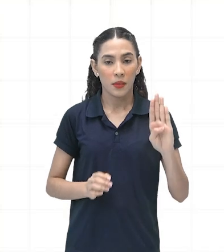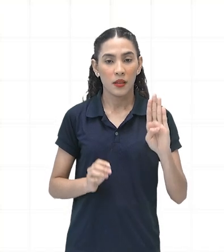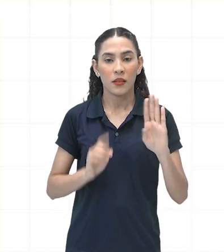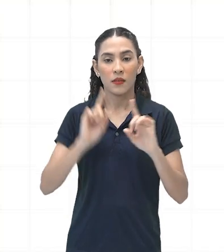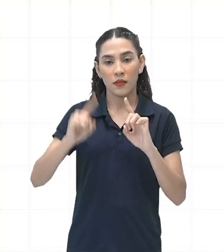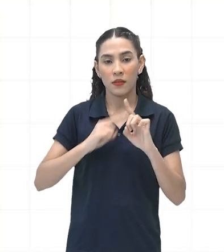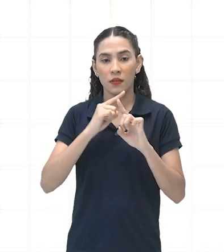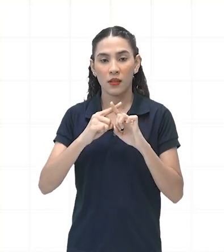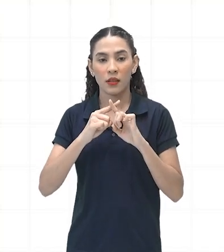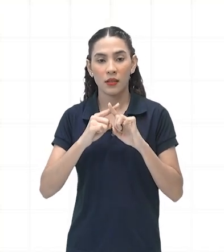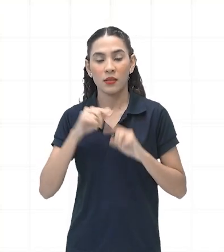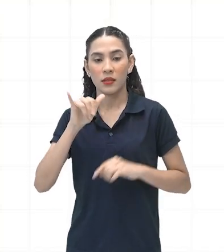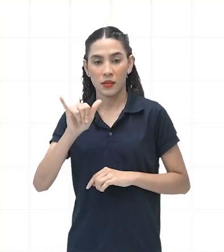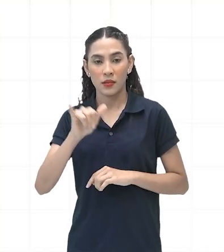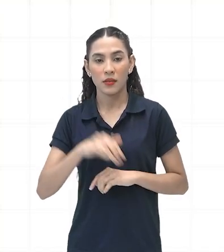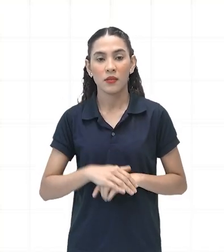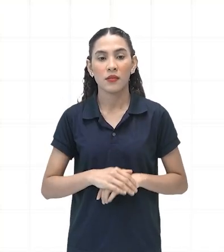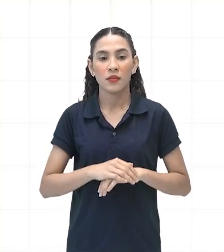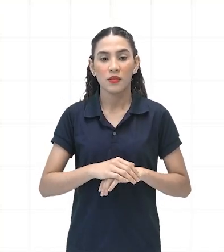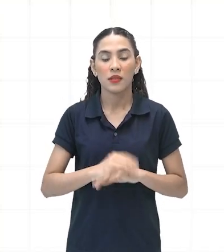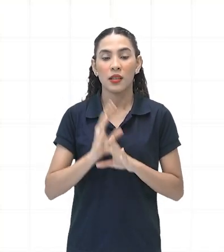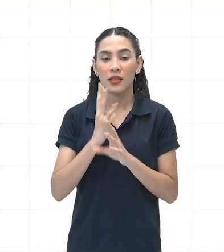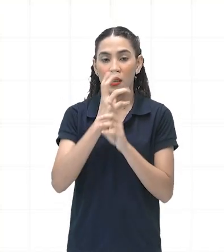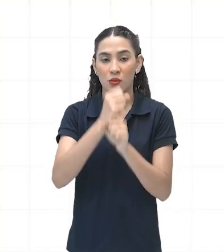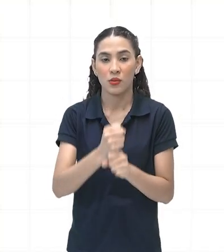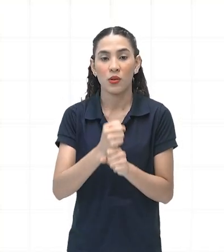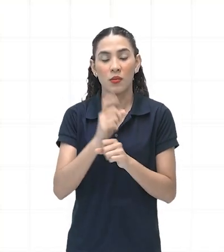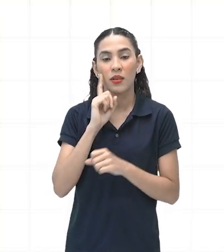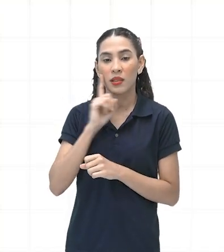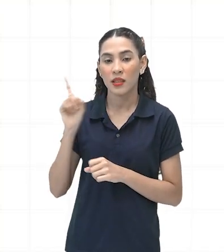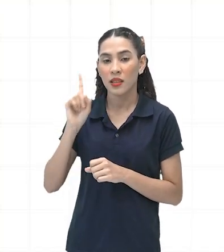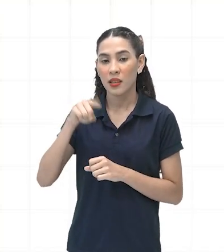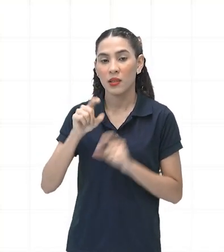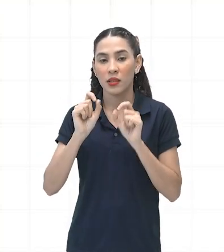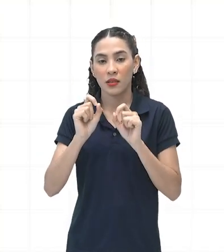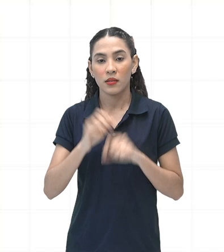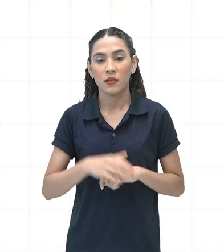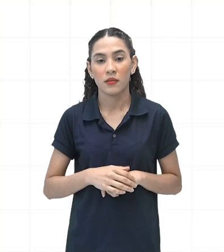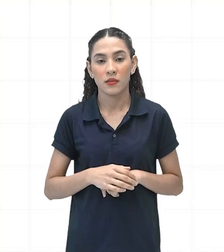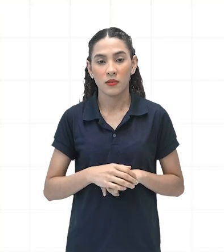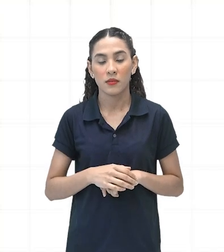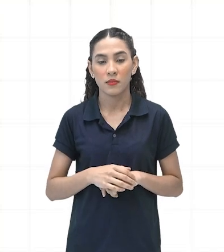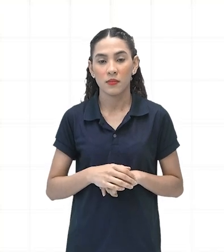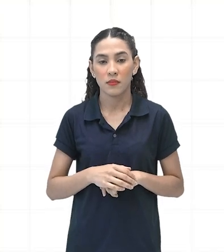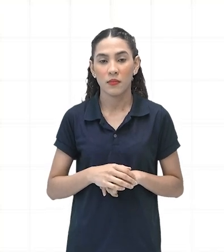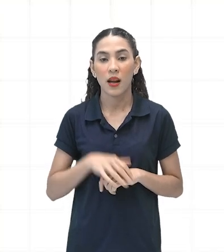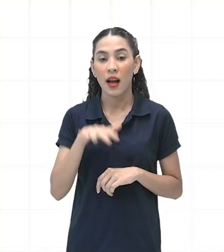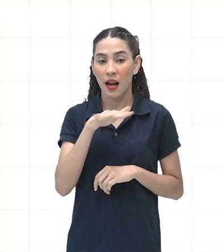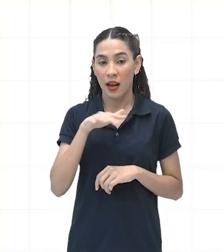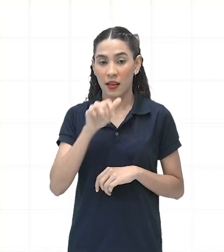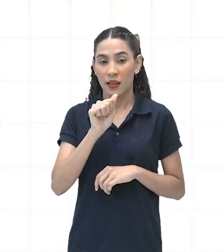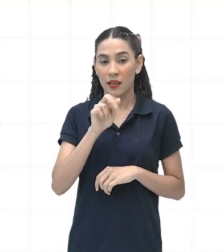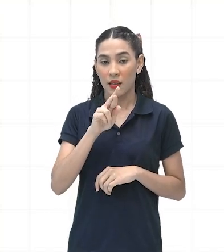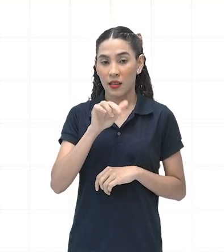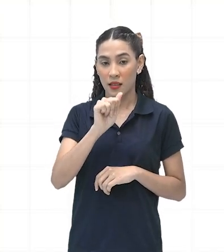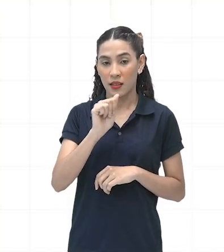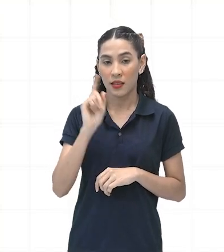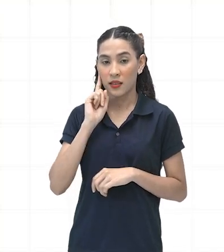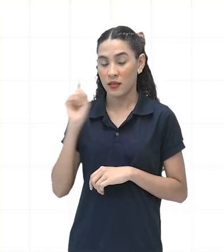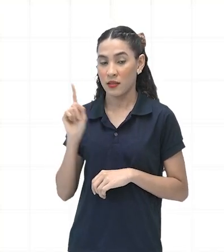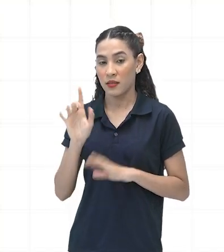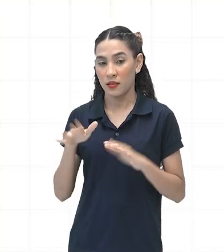B vezes Y. E a soma delas é exatamente essa área.